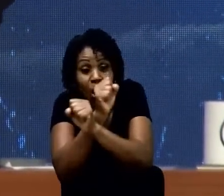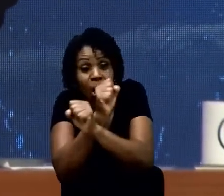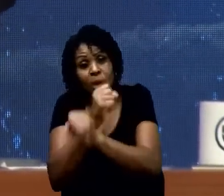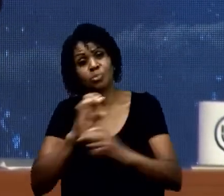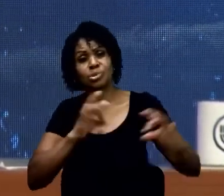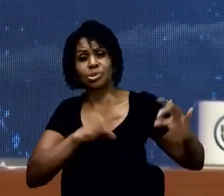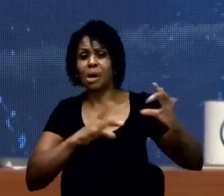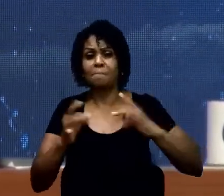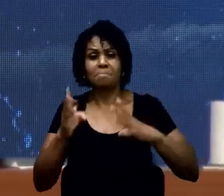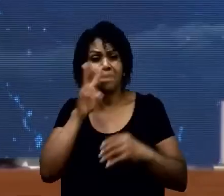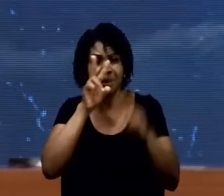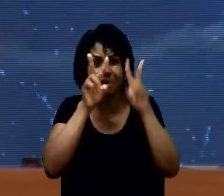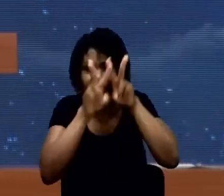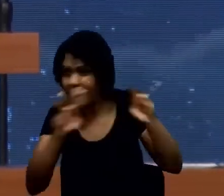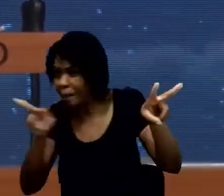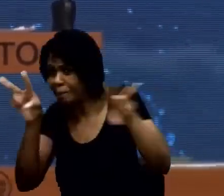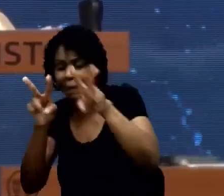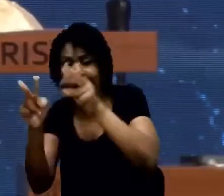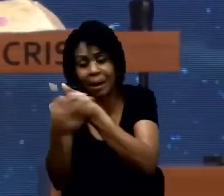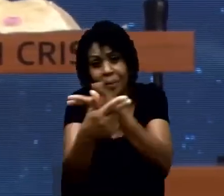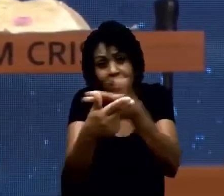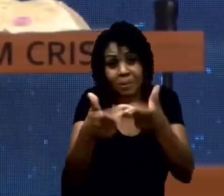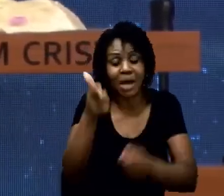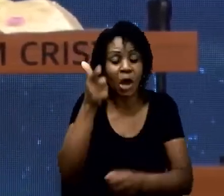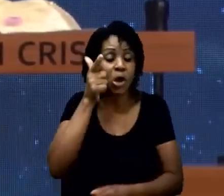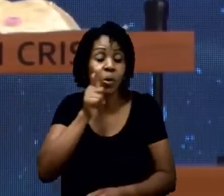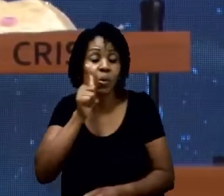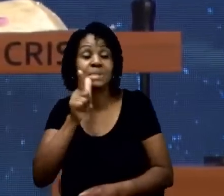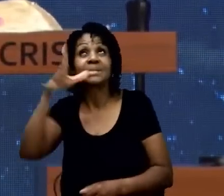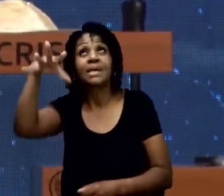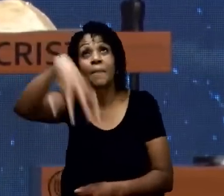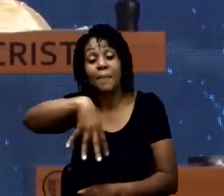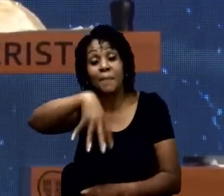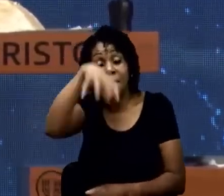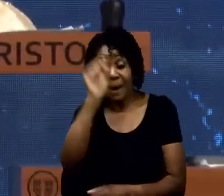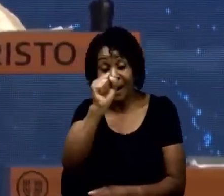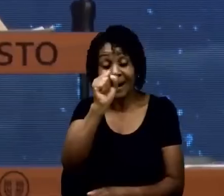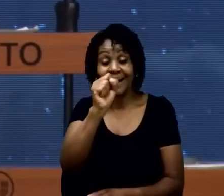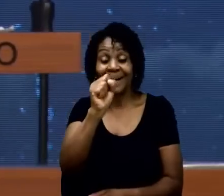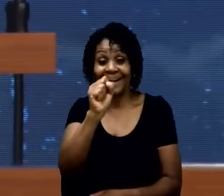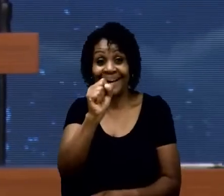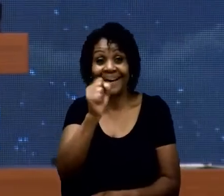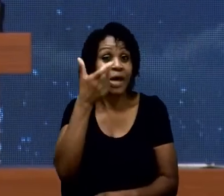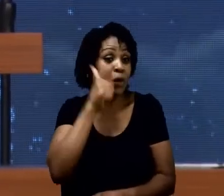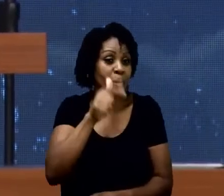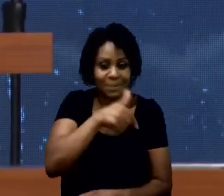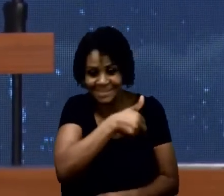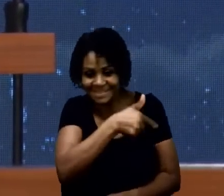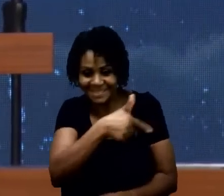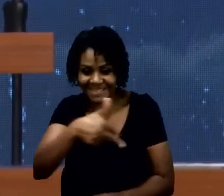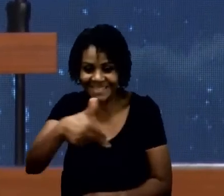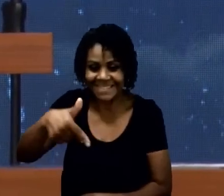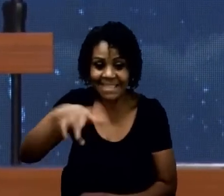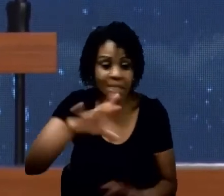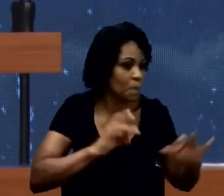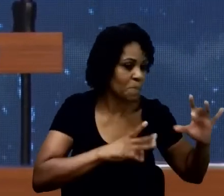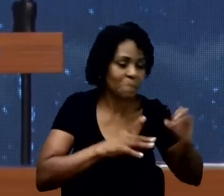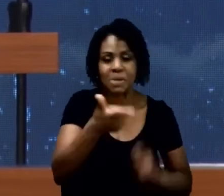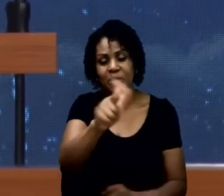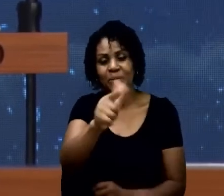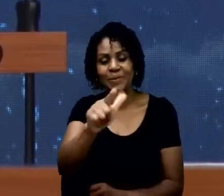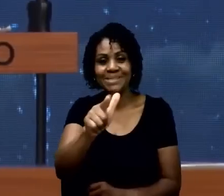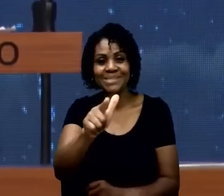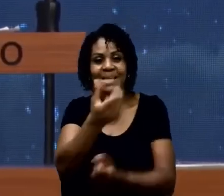escuro. Eu via tanta coisa. Eu conseguia desligar a luz. Eu conseguia andar pelos lugares sem medo.